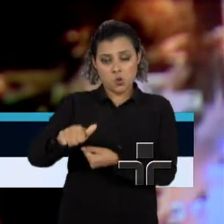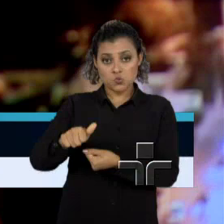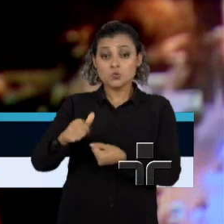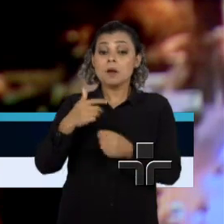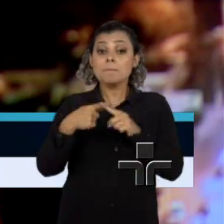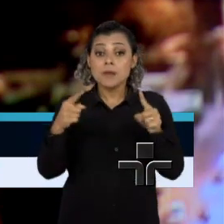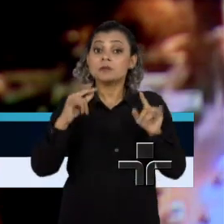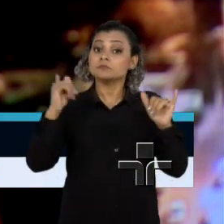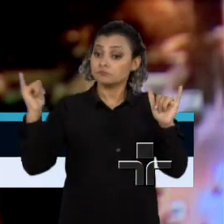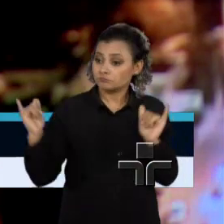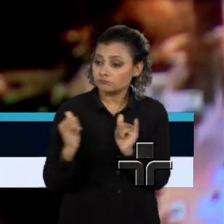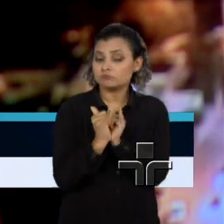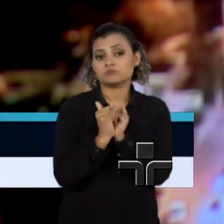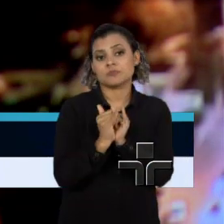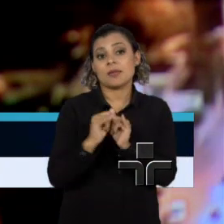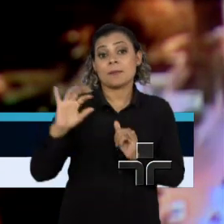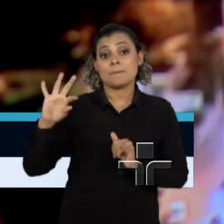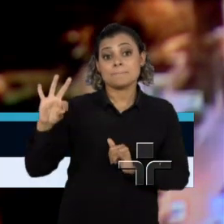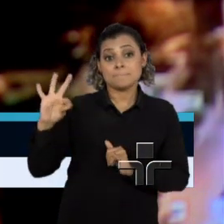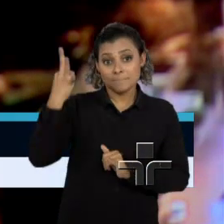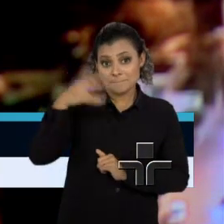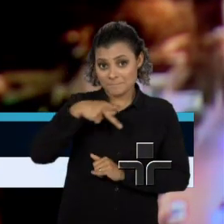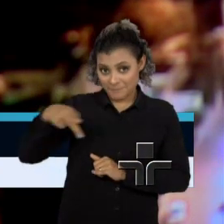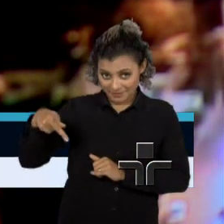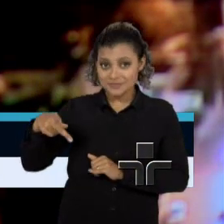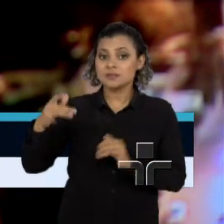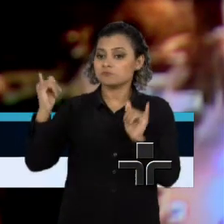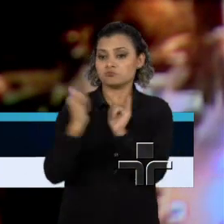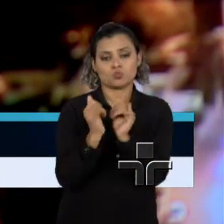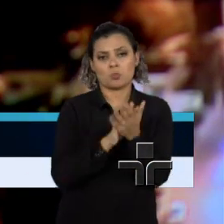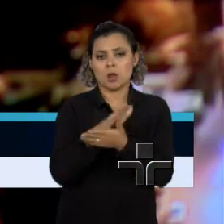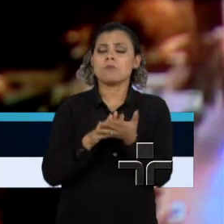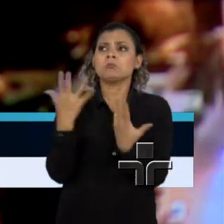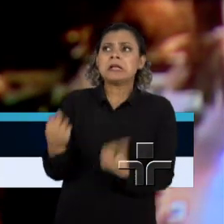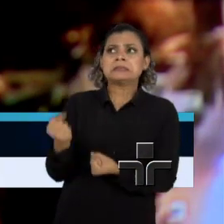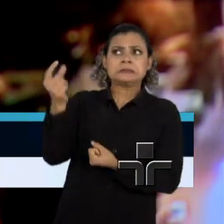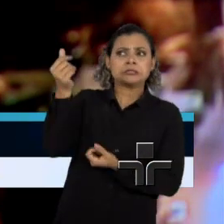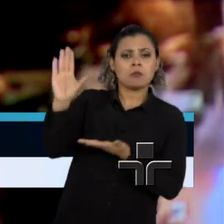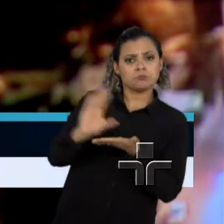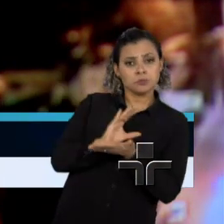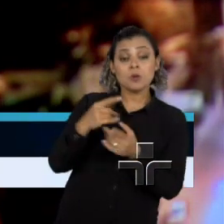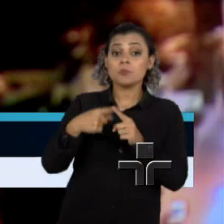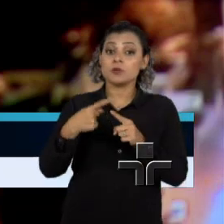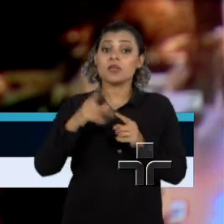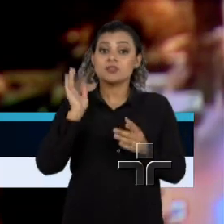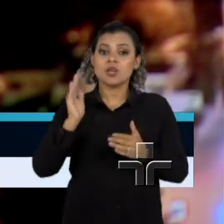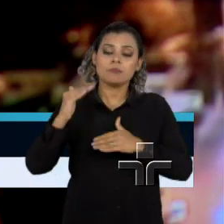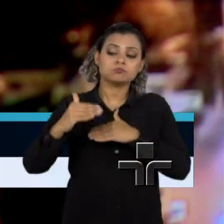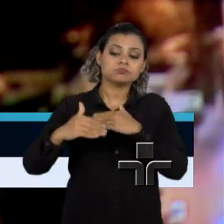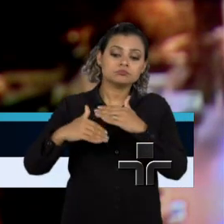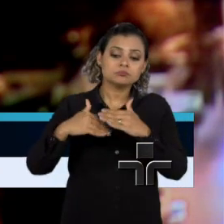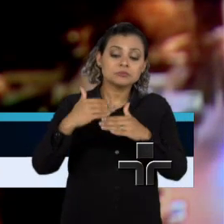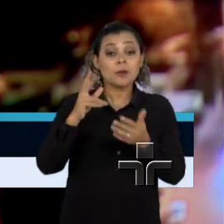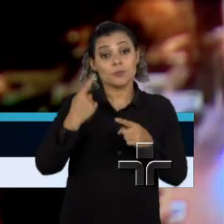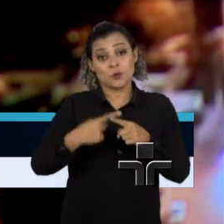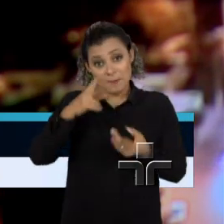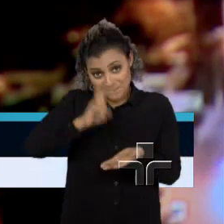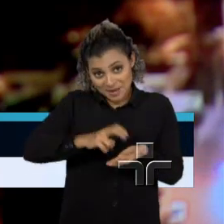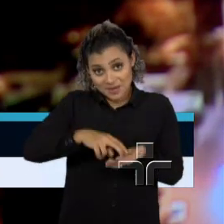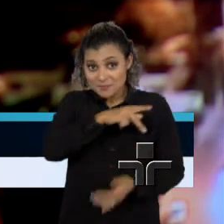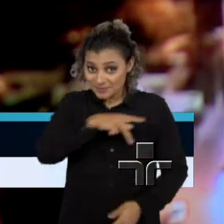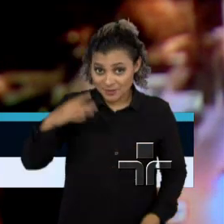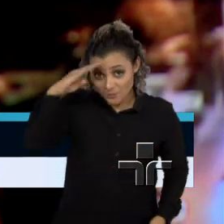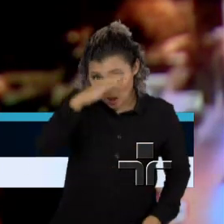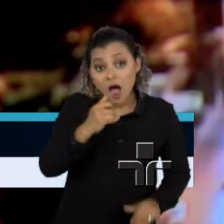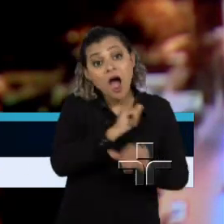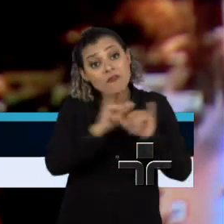pedido de desculpas do presidente francês Emmanuel Macron. Uma decisão que foi amadurecendo ao longo do dia, porque de manhã o presidente Jair